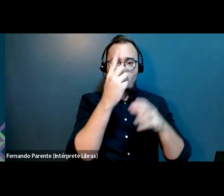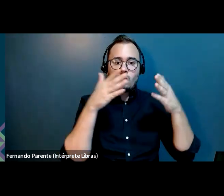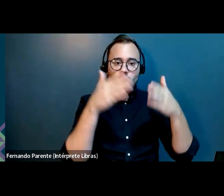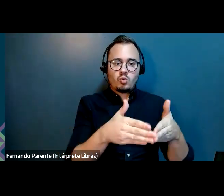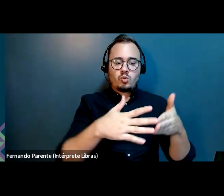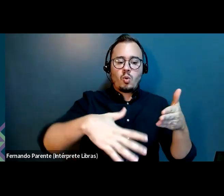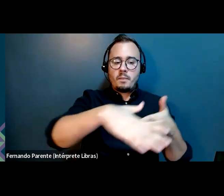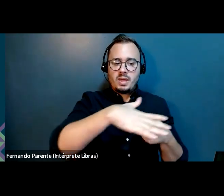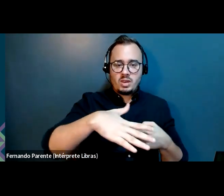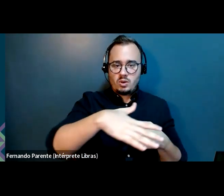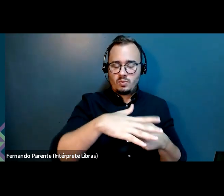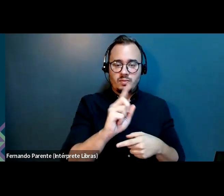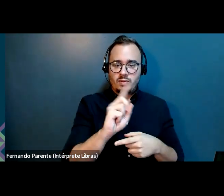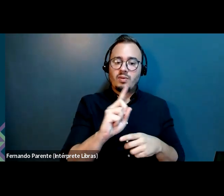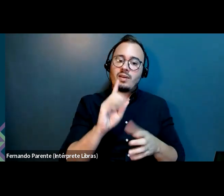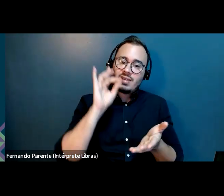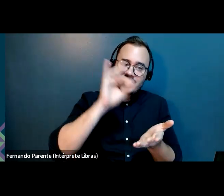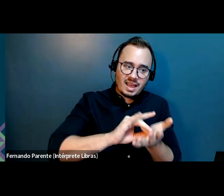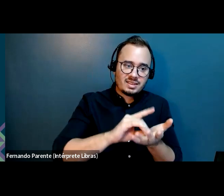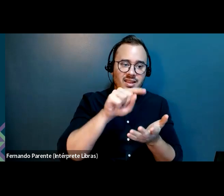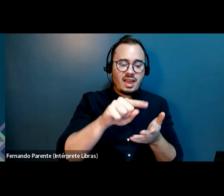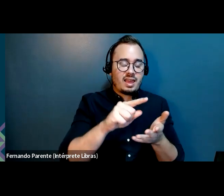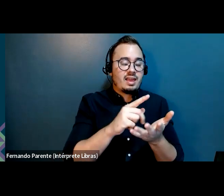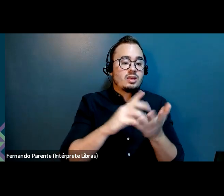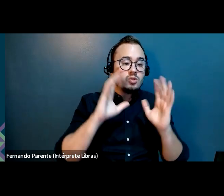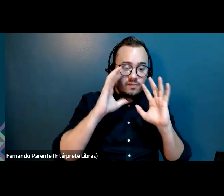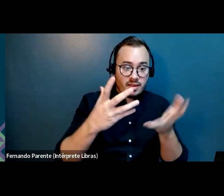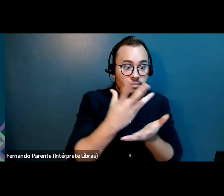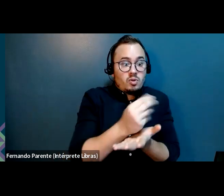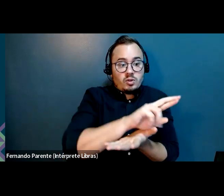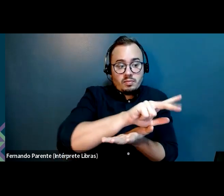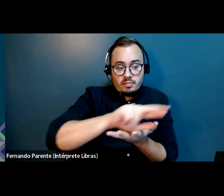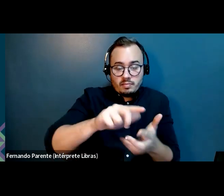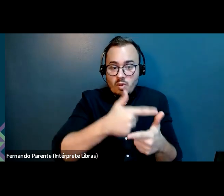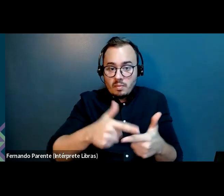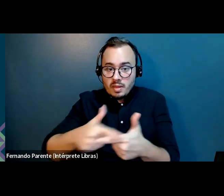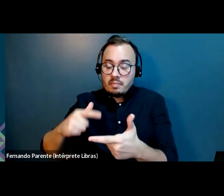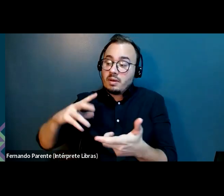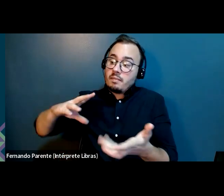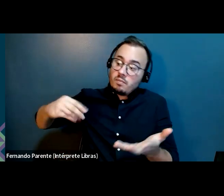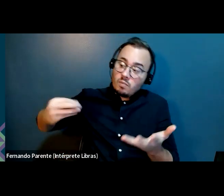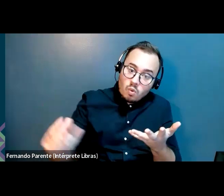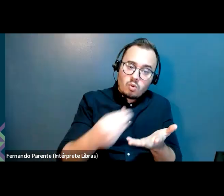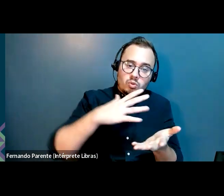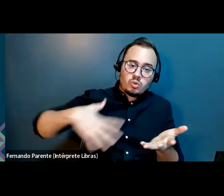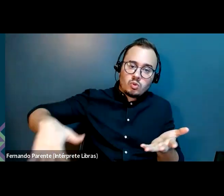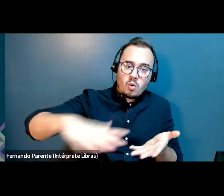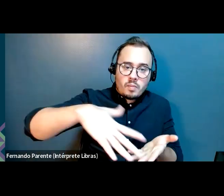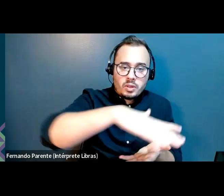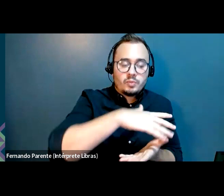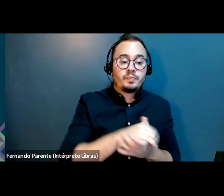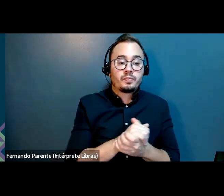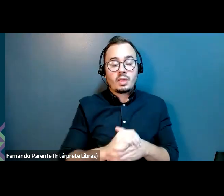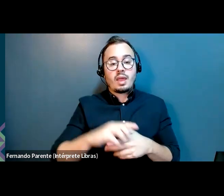menor complexidade em variados domínios. Essa apresentação que a gente vai ver agora traz uma proposta baseada em